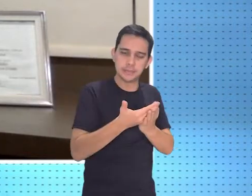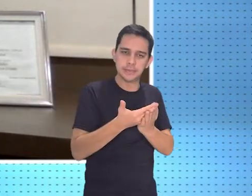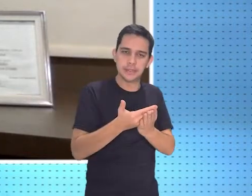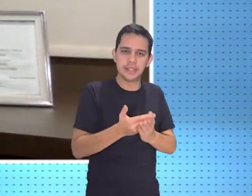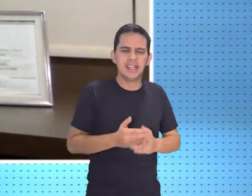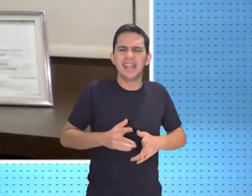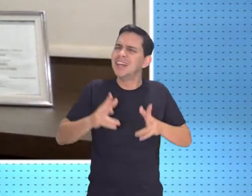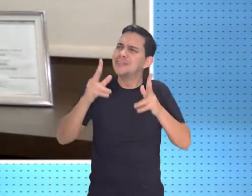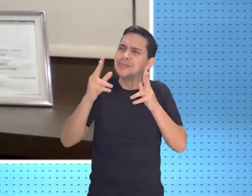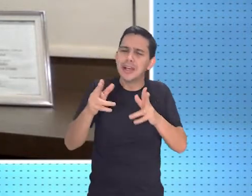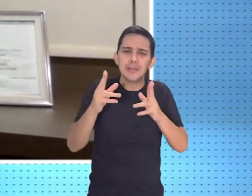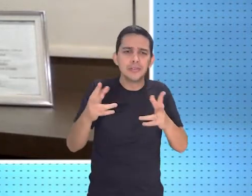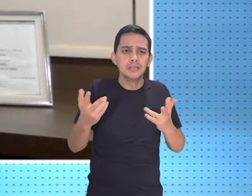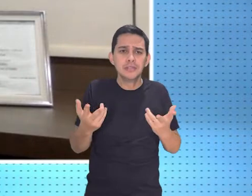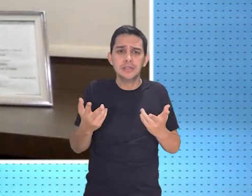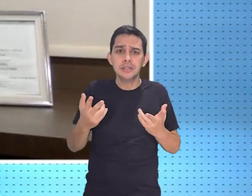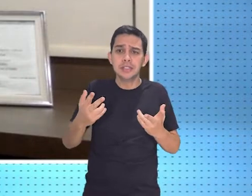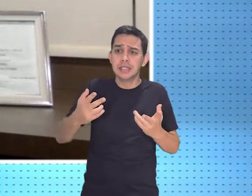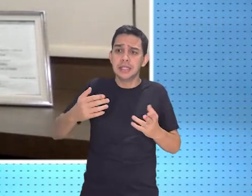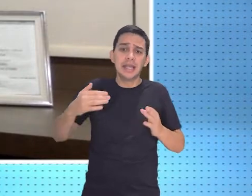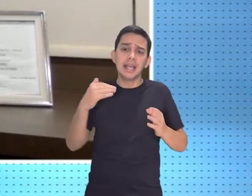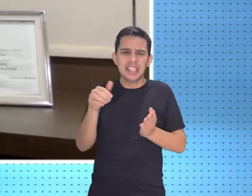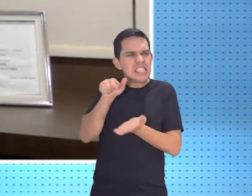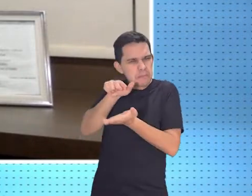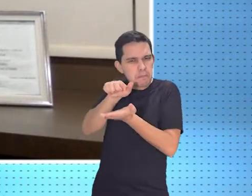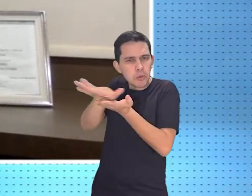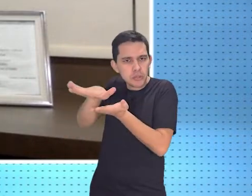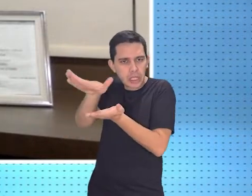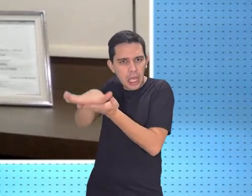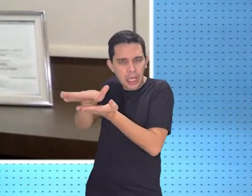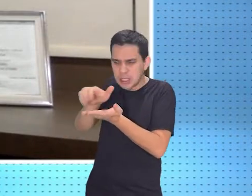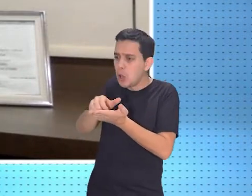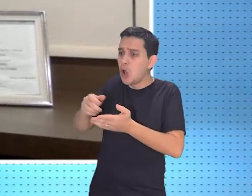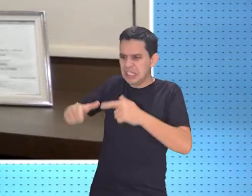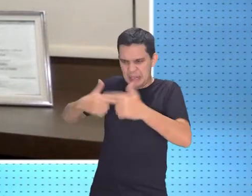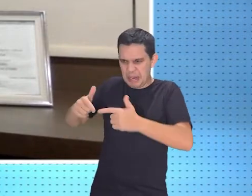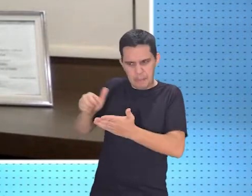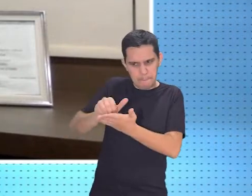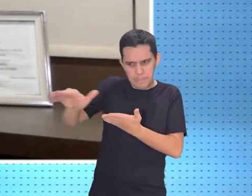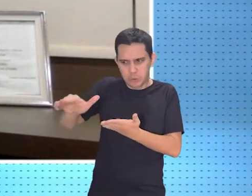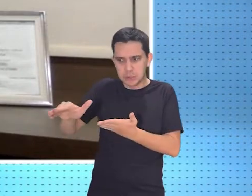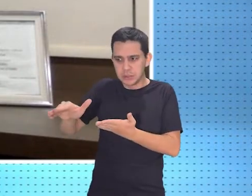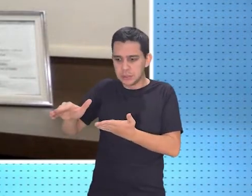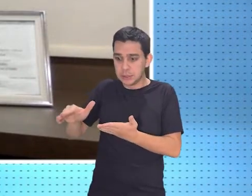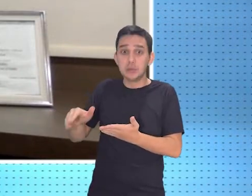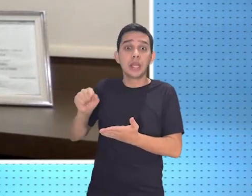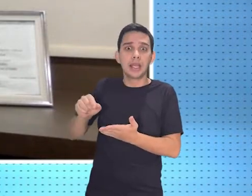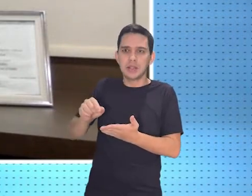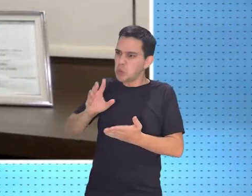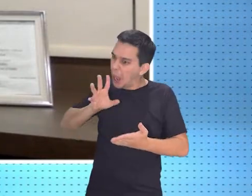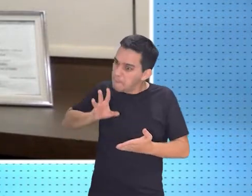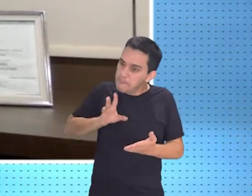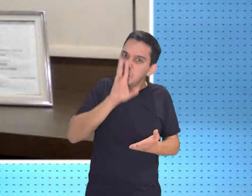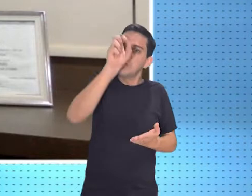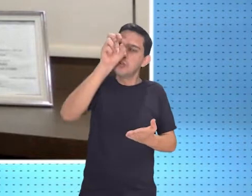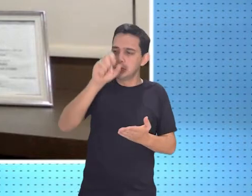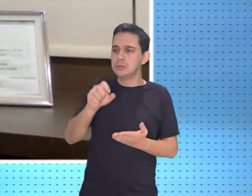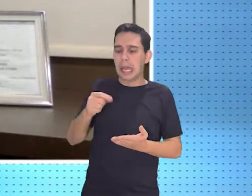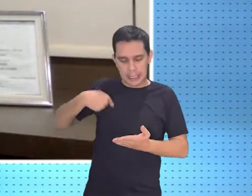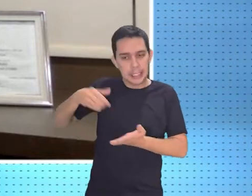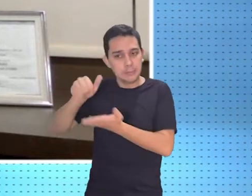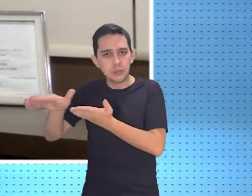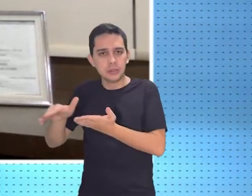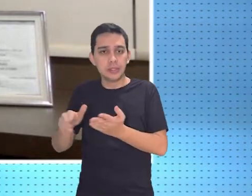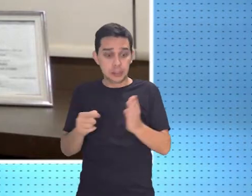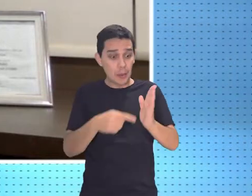na aplicação e na avaliação da justa causa. Então, essa prova deve ser robusta, repito, e convincente